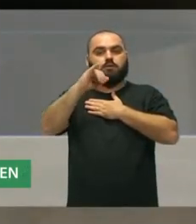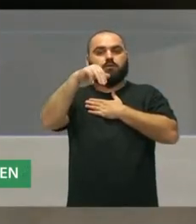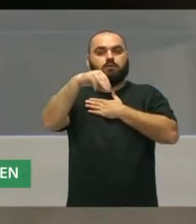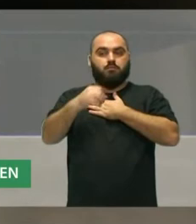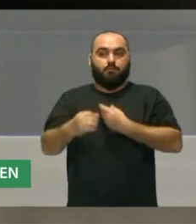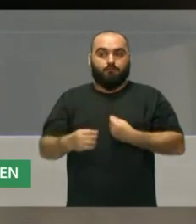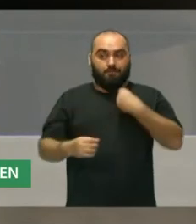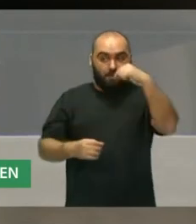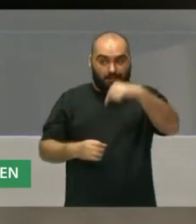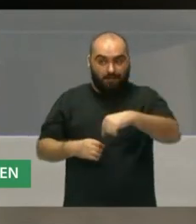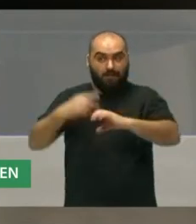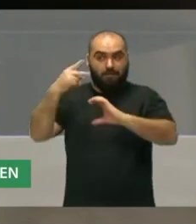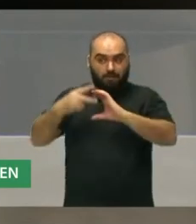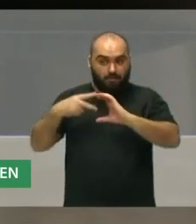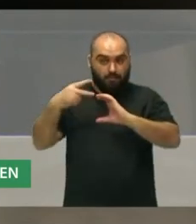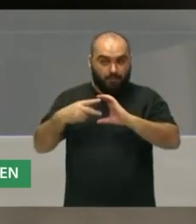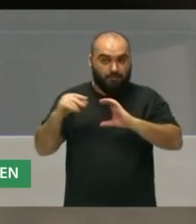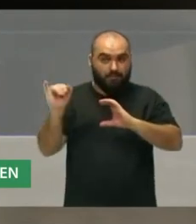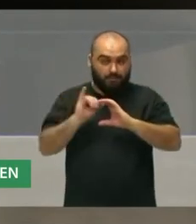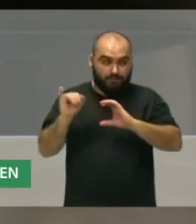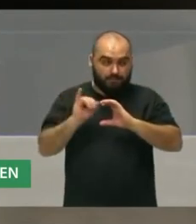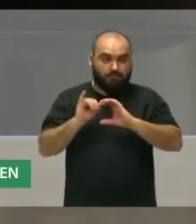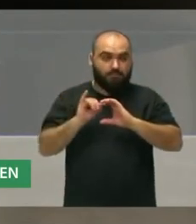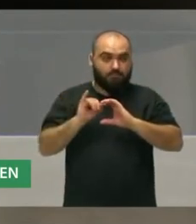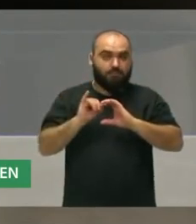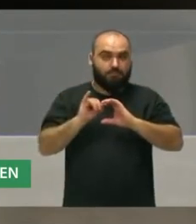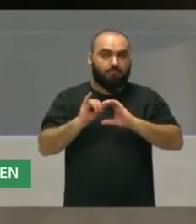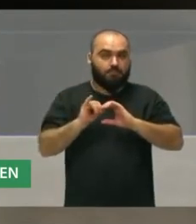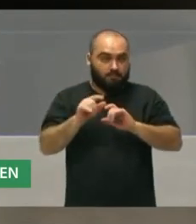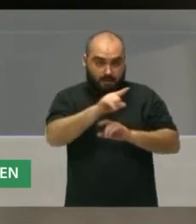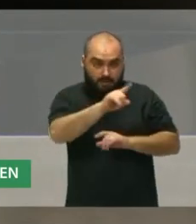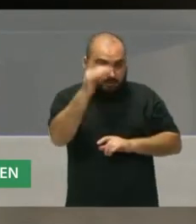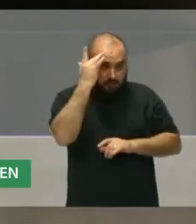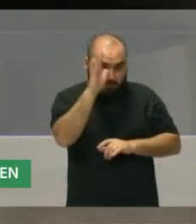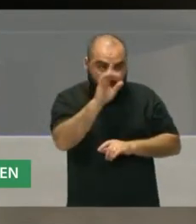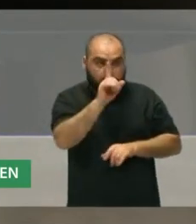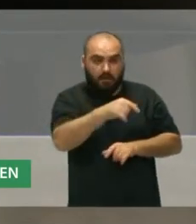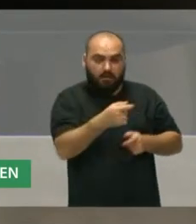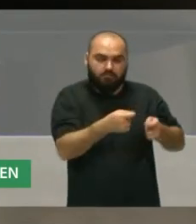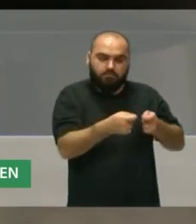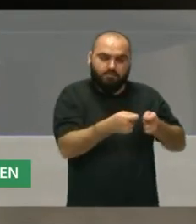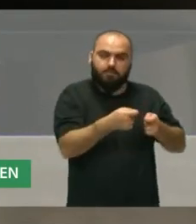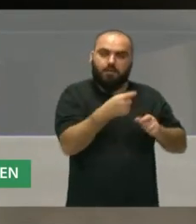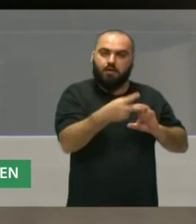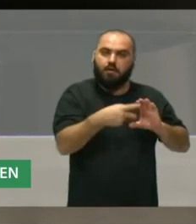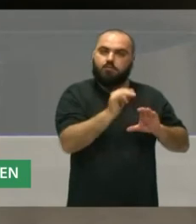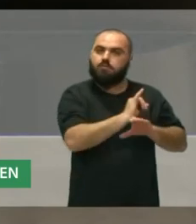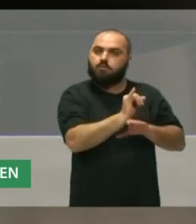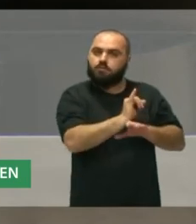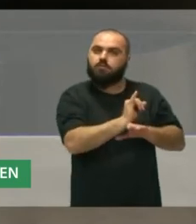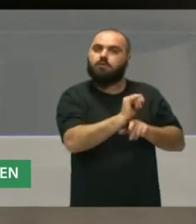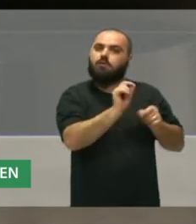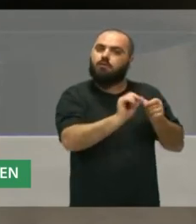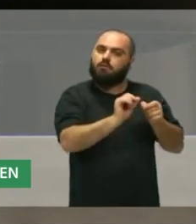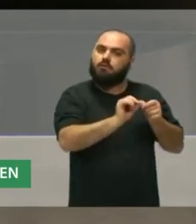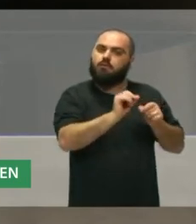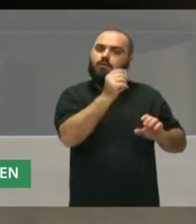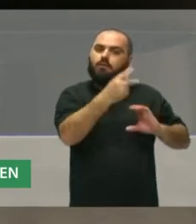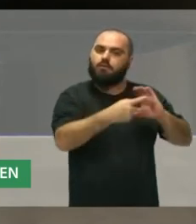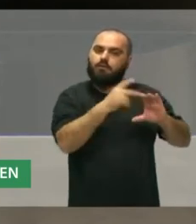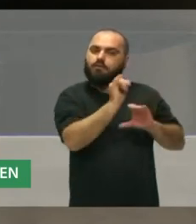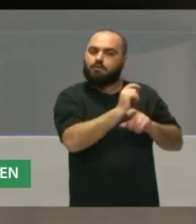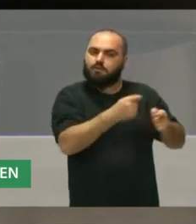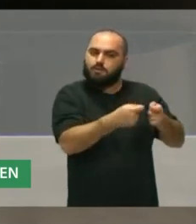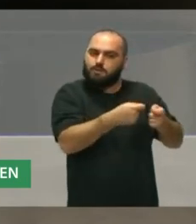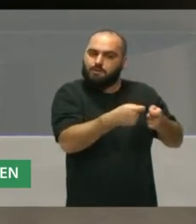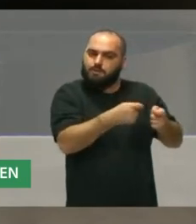aqui dessa casa. Né? Que a gente o duodécimo, para quem não sabe, é uma economia, né, que é realizada aqui, que é feita pela Câmara de